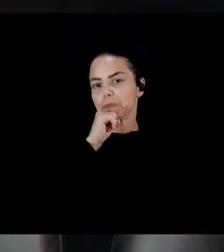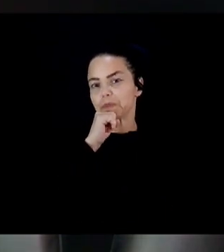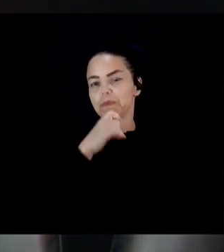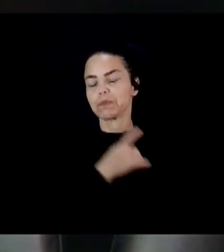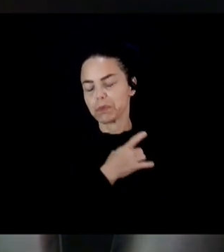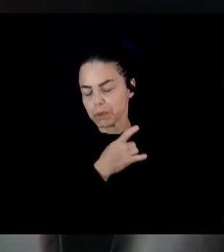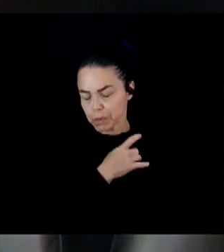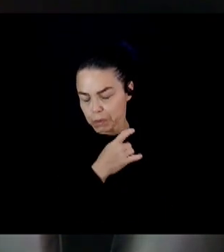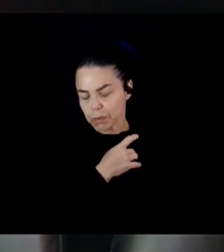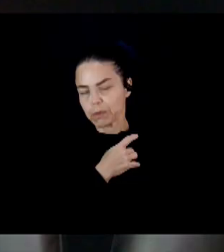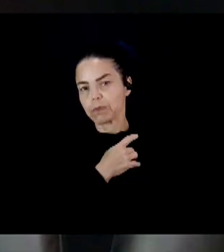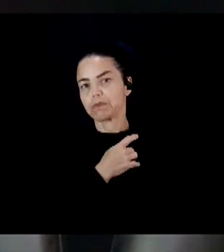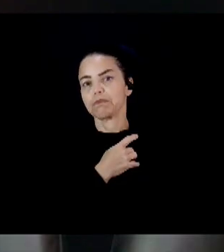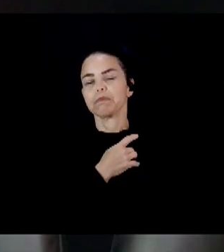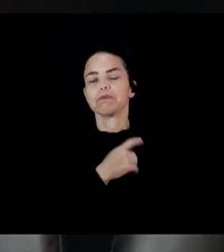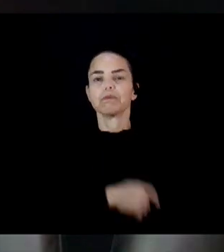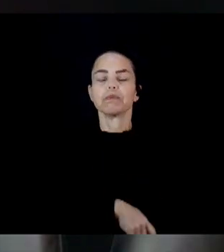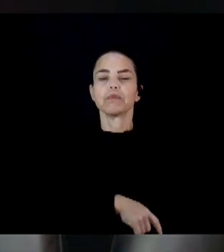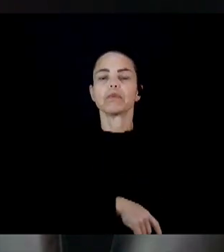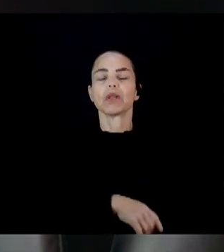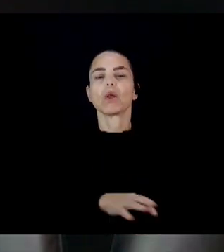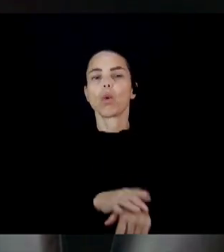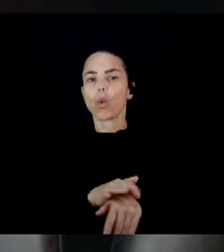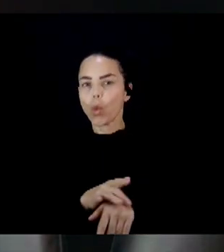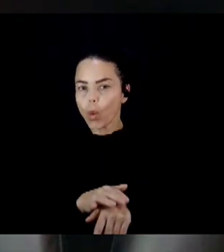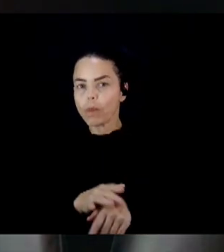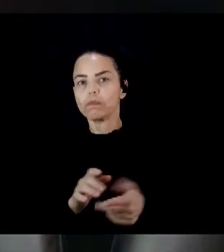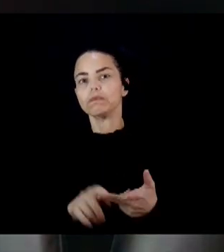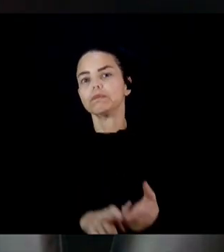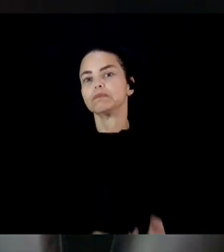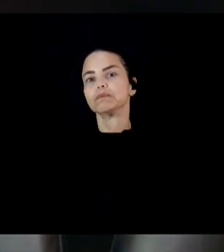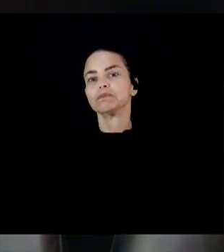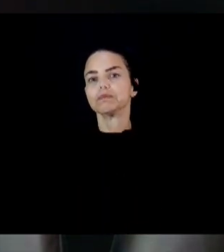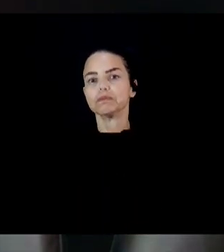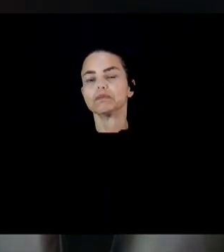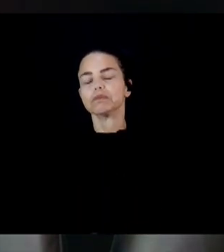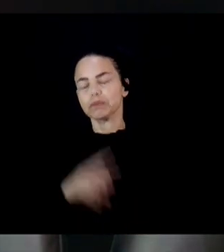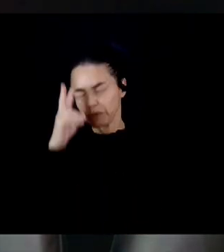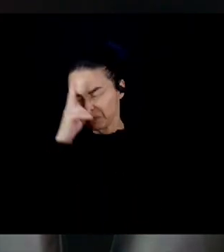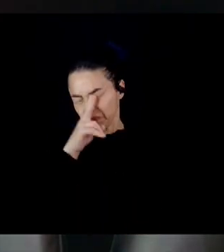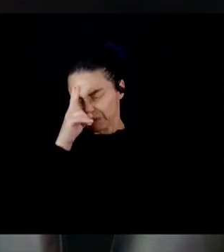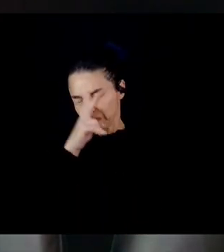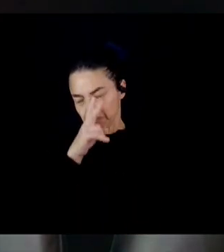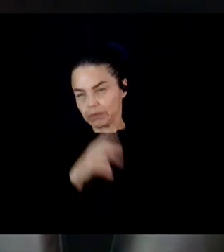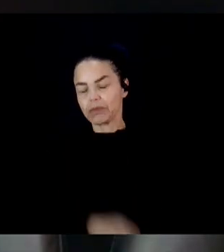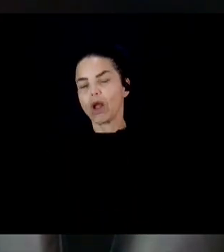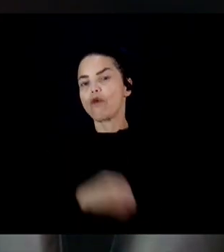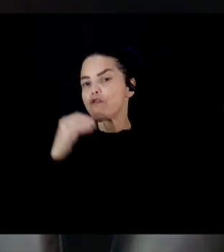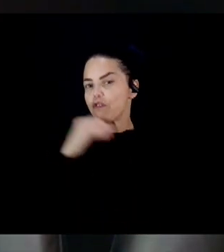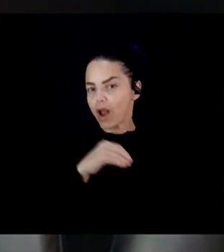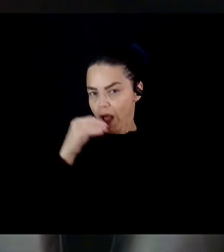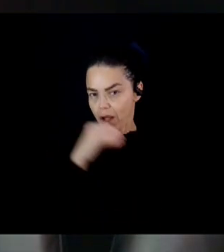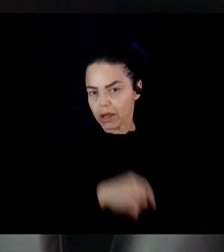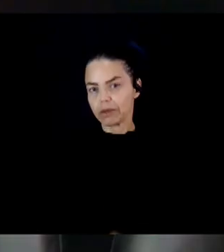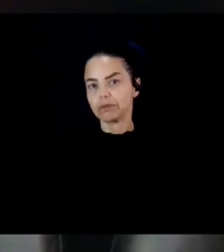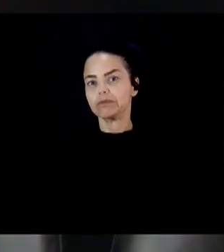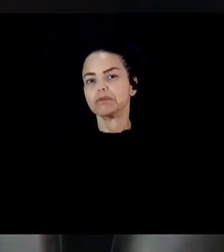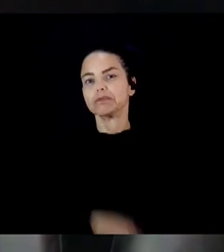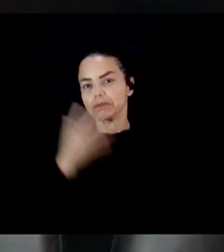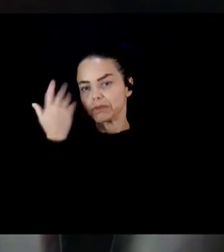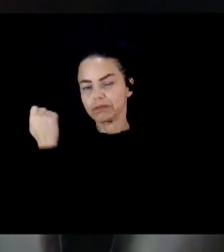alguma coisa, que se machuque, ou mesmo por causa da memória, que esqueça algo